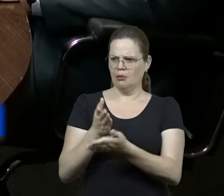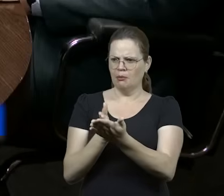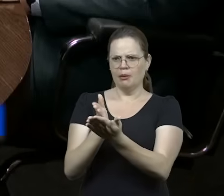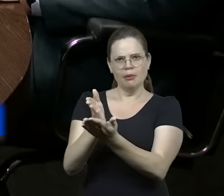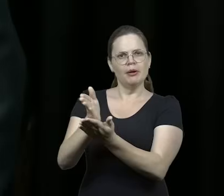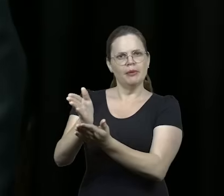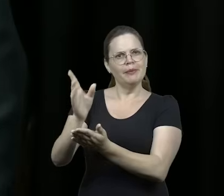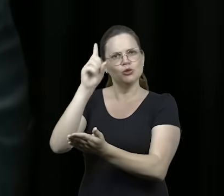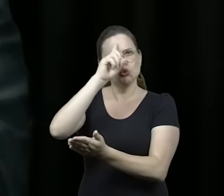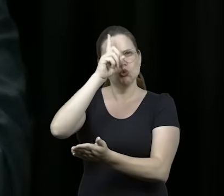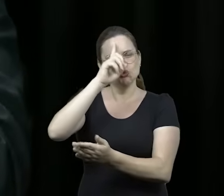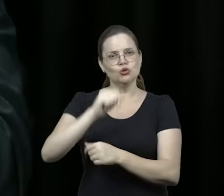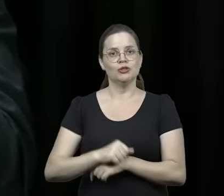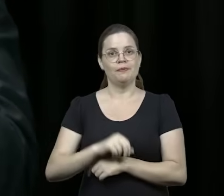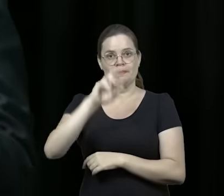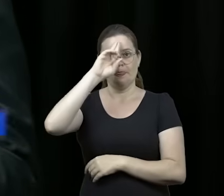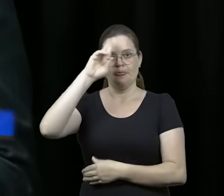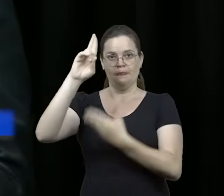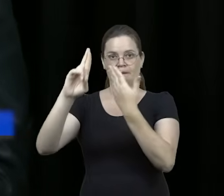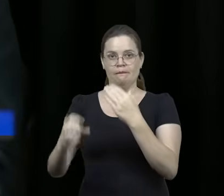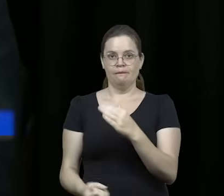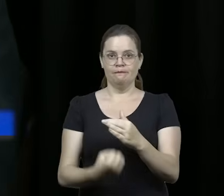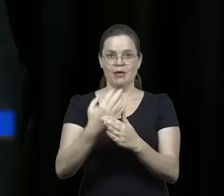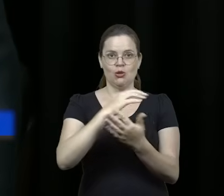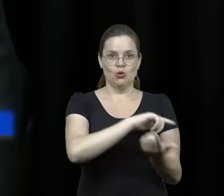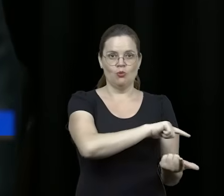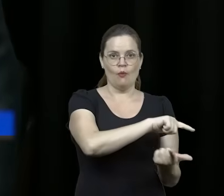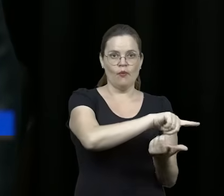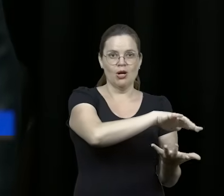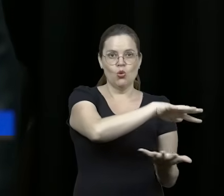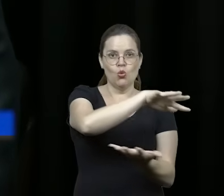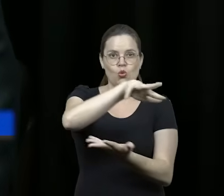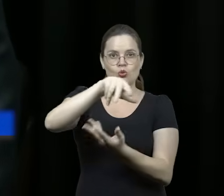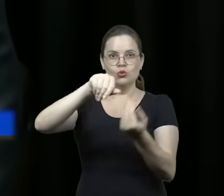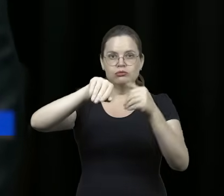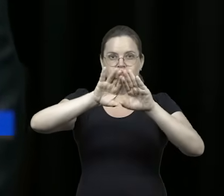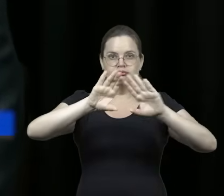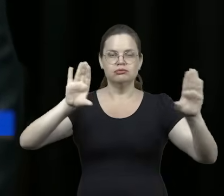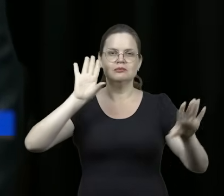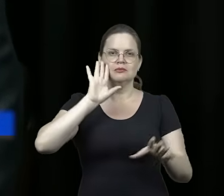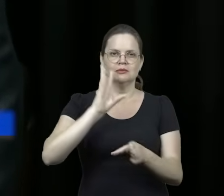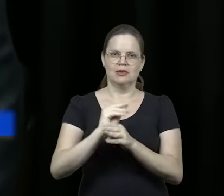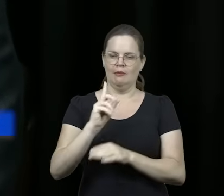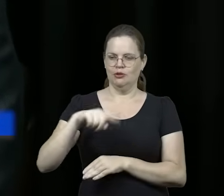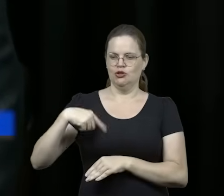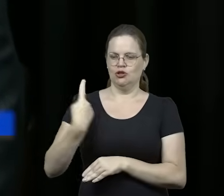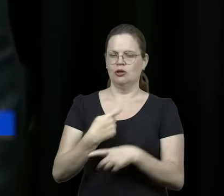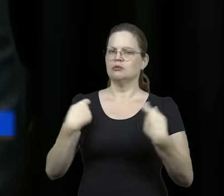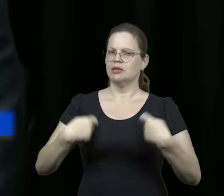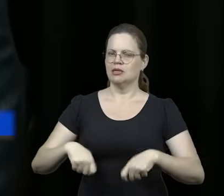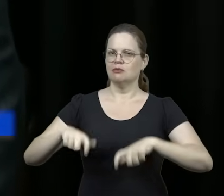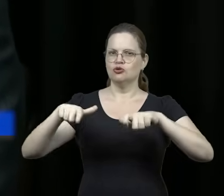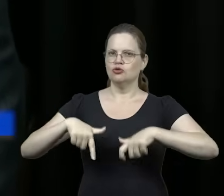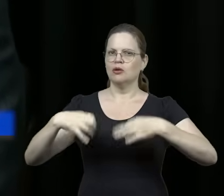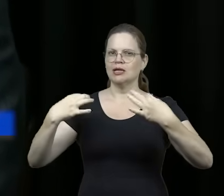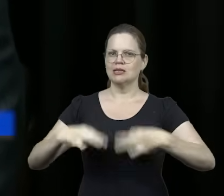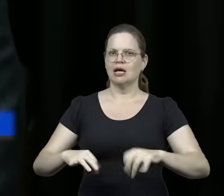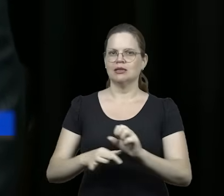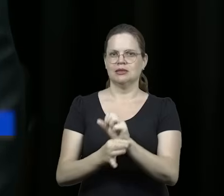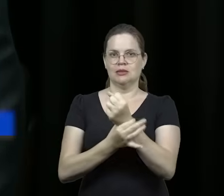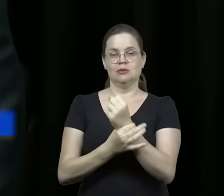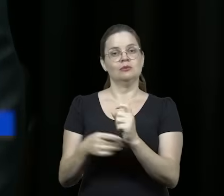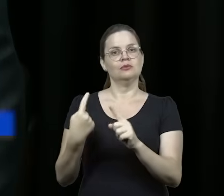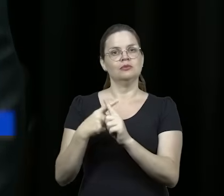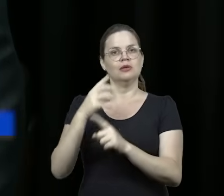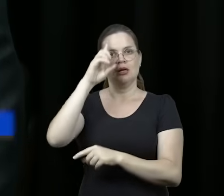o Senhor, que criou todas as coisas, Ele sabe que nós precisamos de um abrigo, porque todas as coisas foram criadas